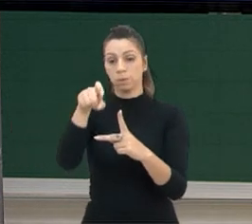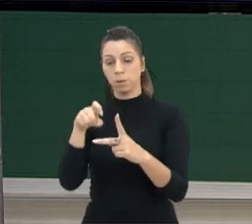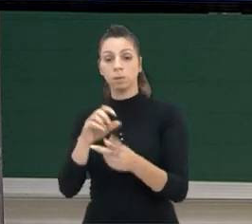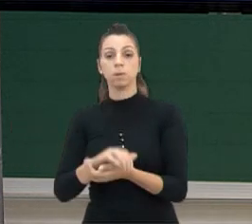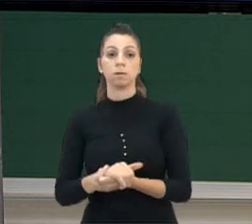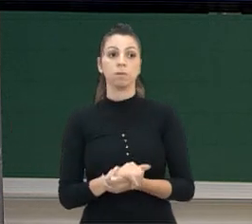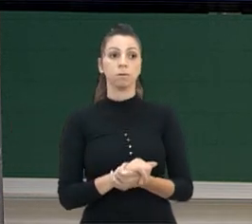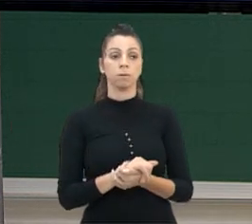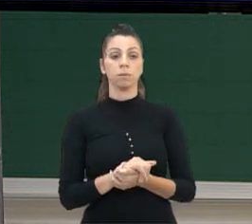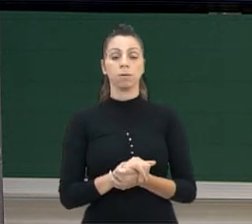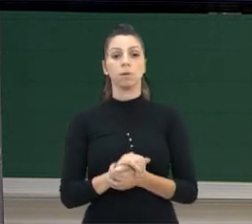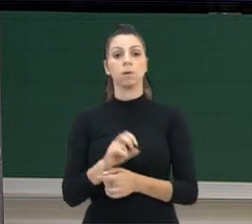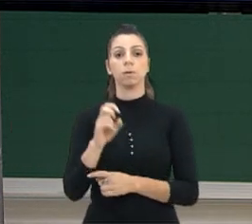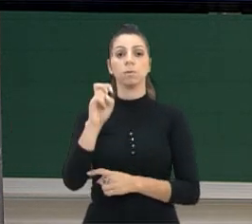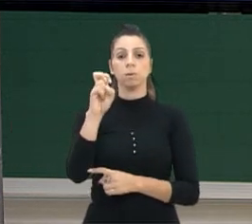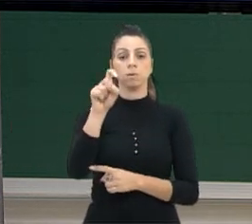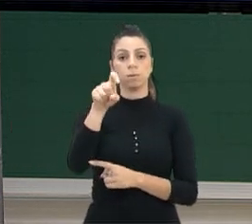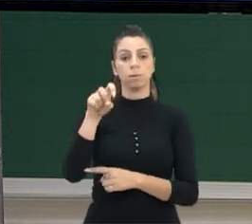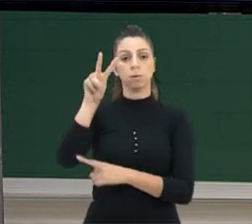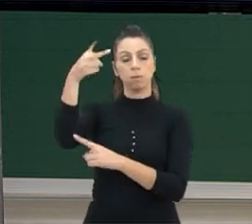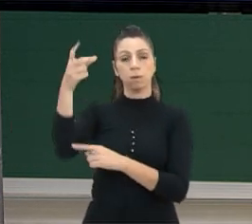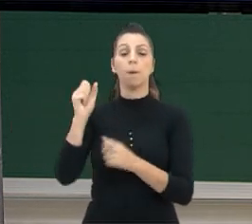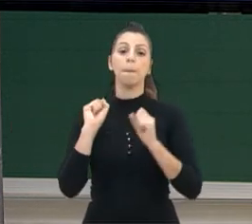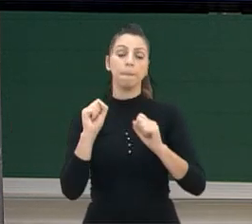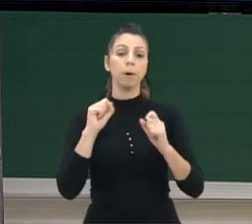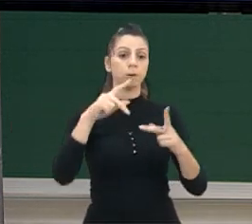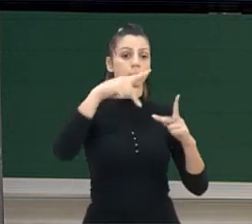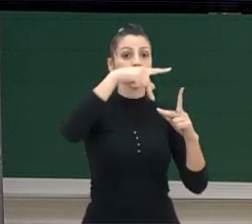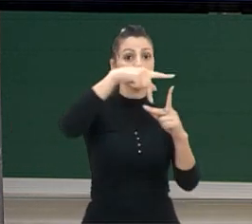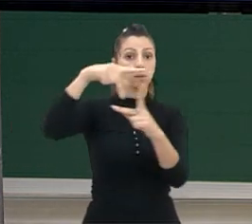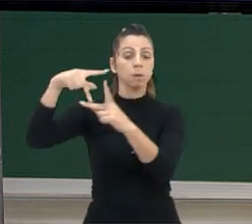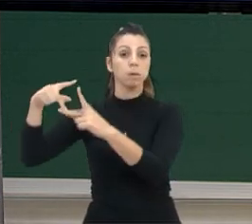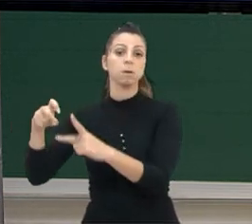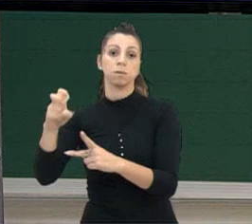5x², 5 quadradinhos de x por x. 3 mais 5,